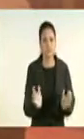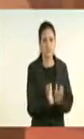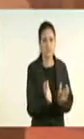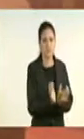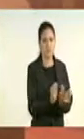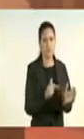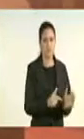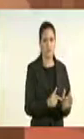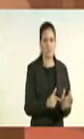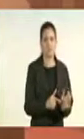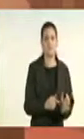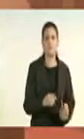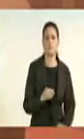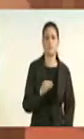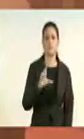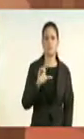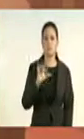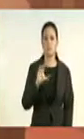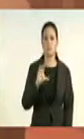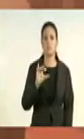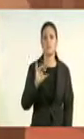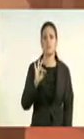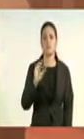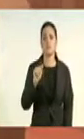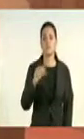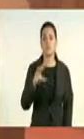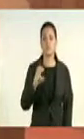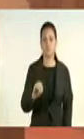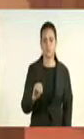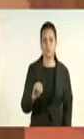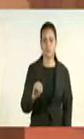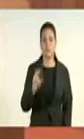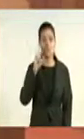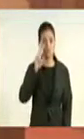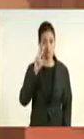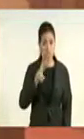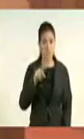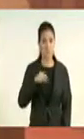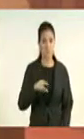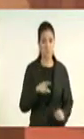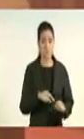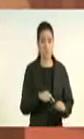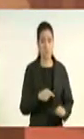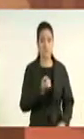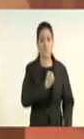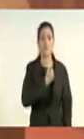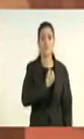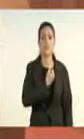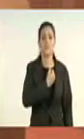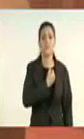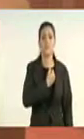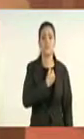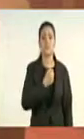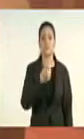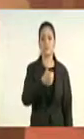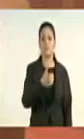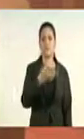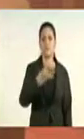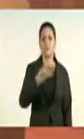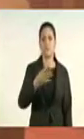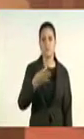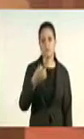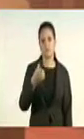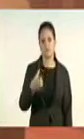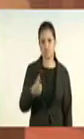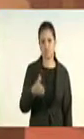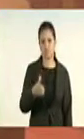primeira, através do pré-julgado número 1946 do Tribunal de Contas de Santa Catarina,